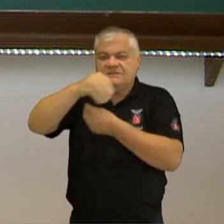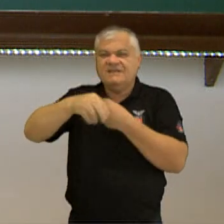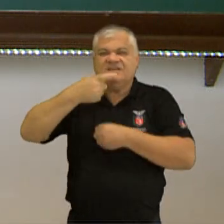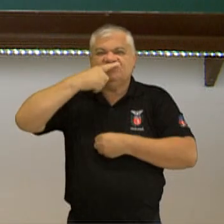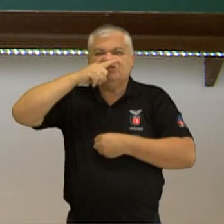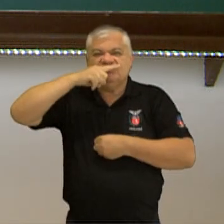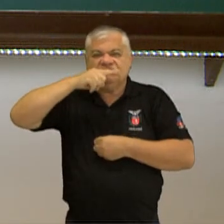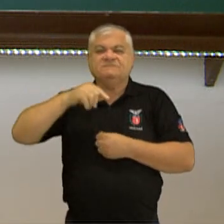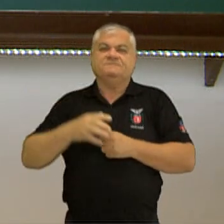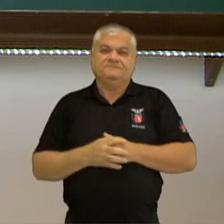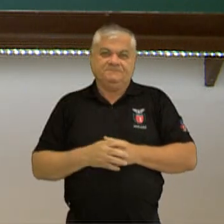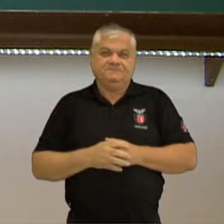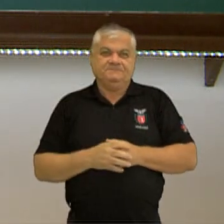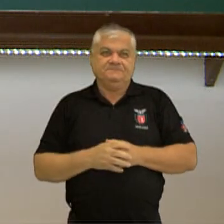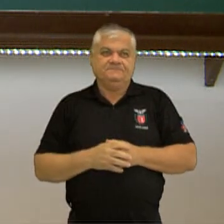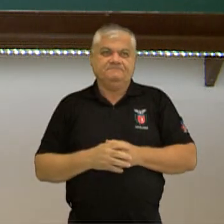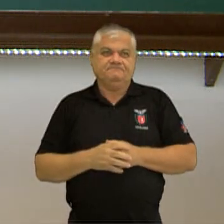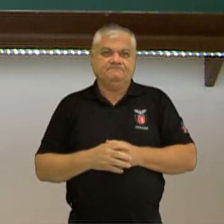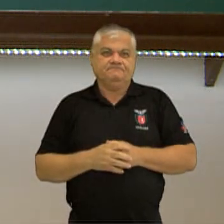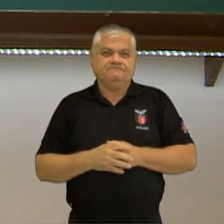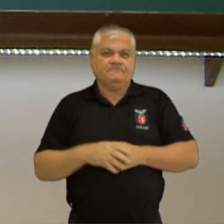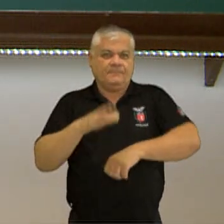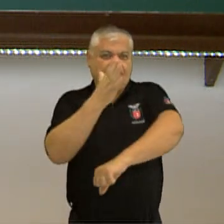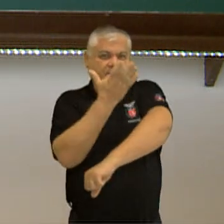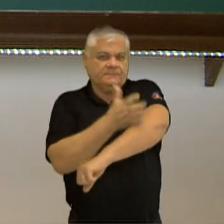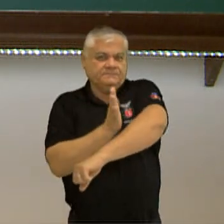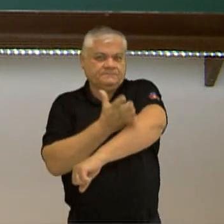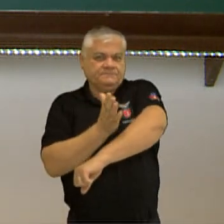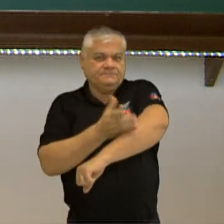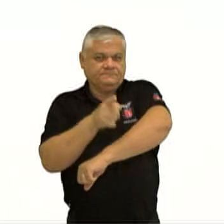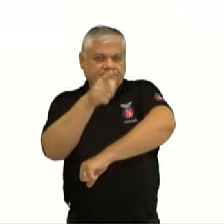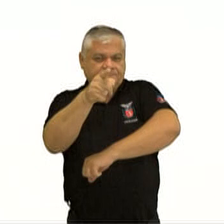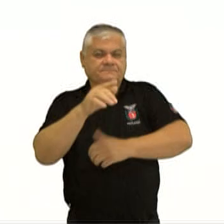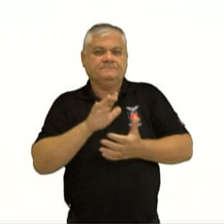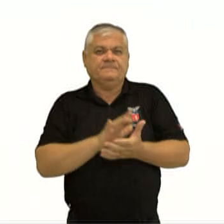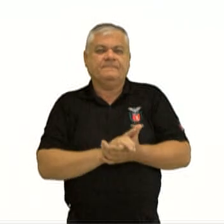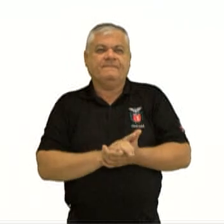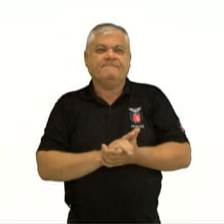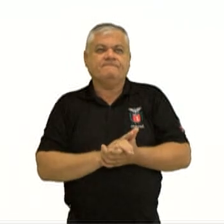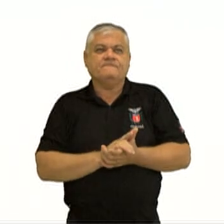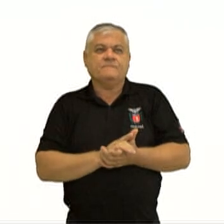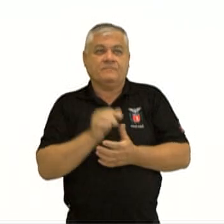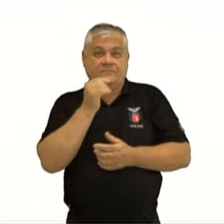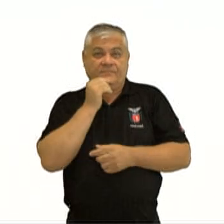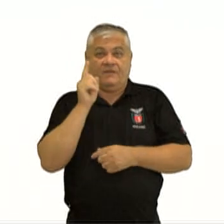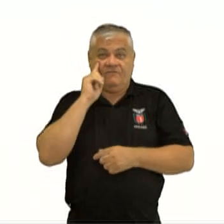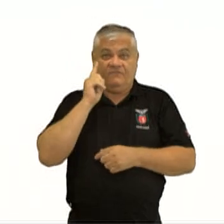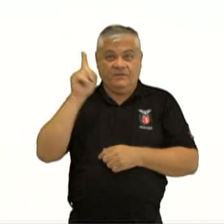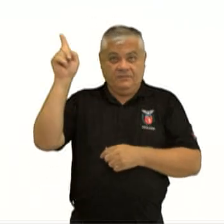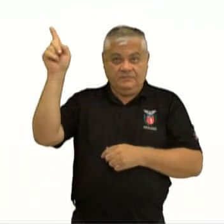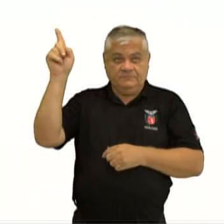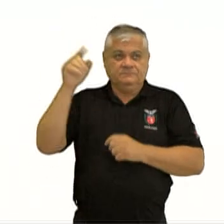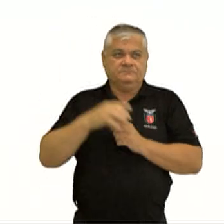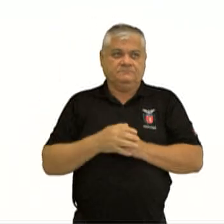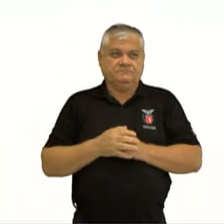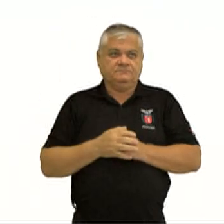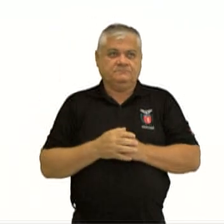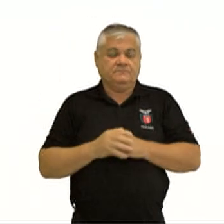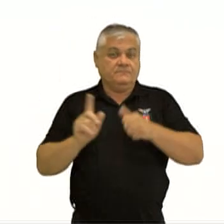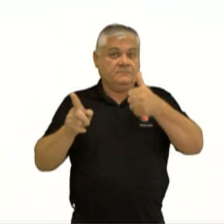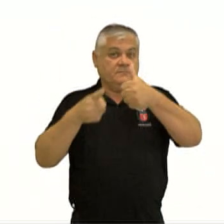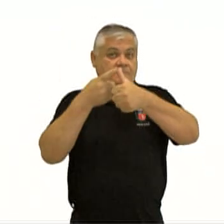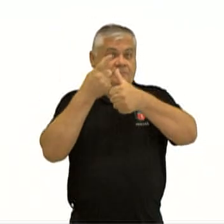na beterraba. Então vamos ao exercício antes de seguirmos adiante. O esquema a seguir representa uma das etapas do